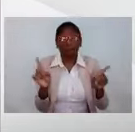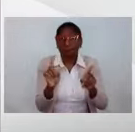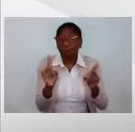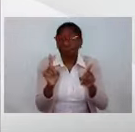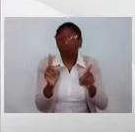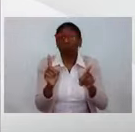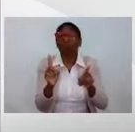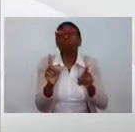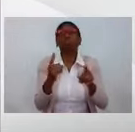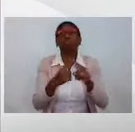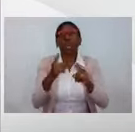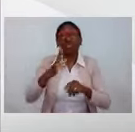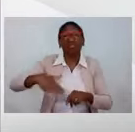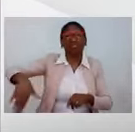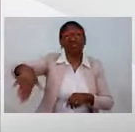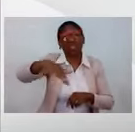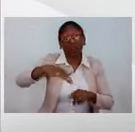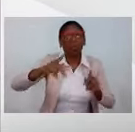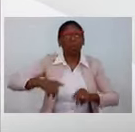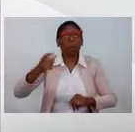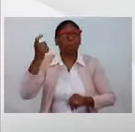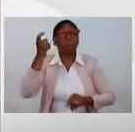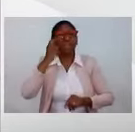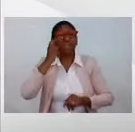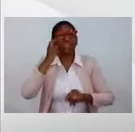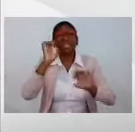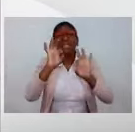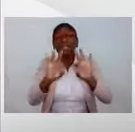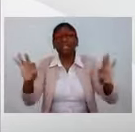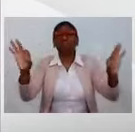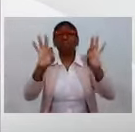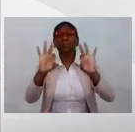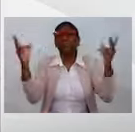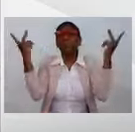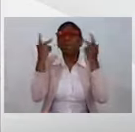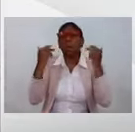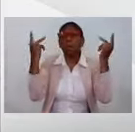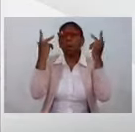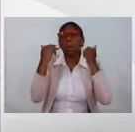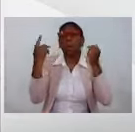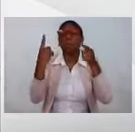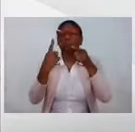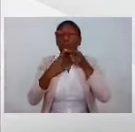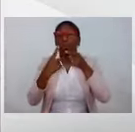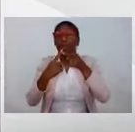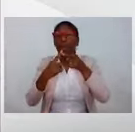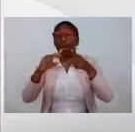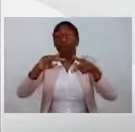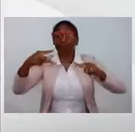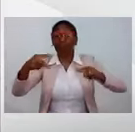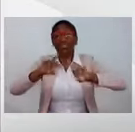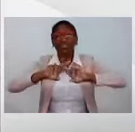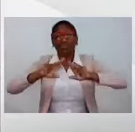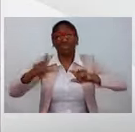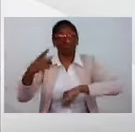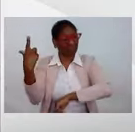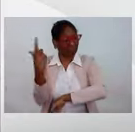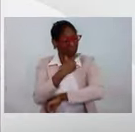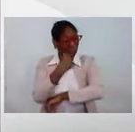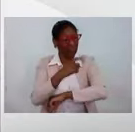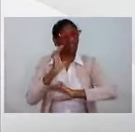pode ser algo mais leve, né, graças à vacinação, à própria variação, à própria variante do vírus ser